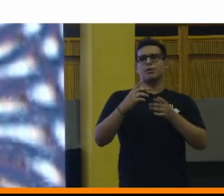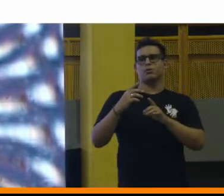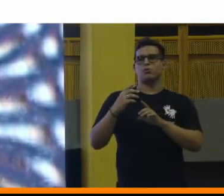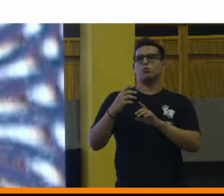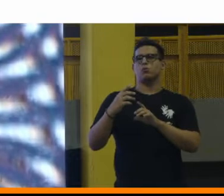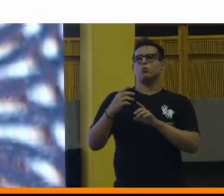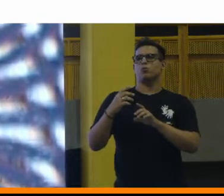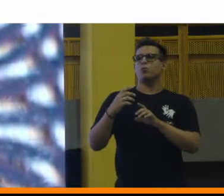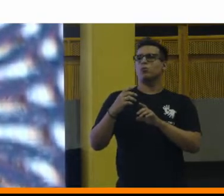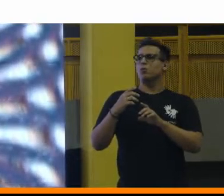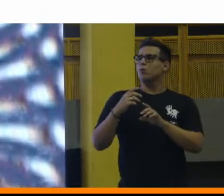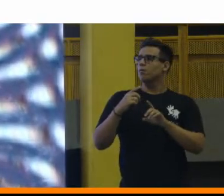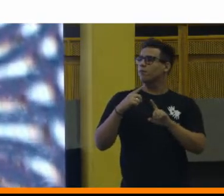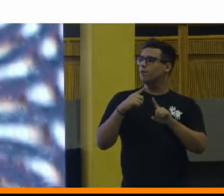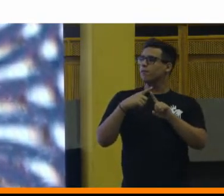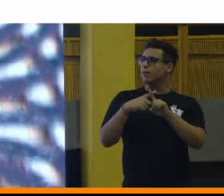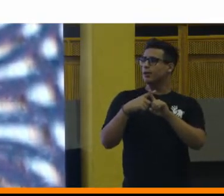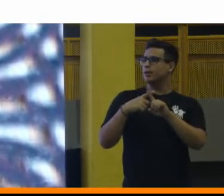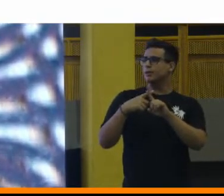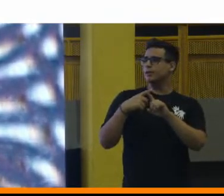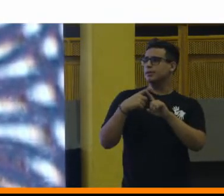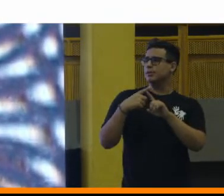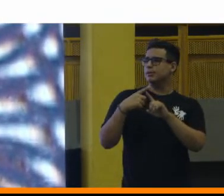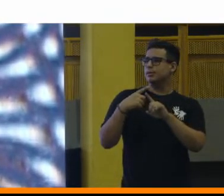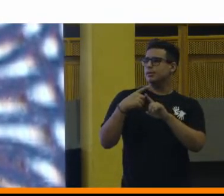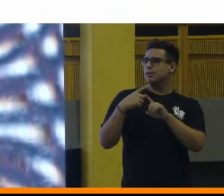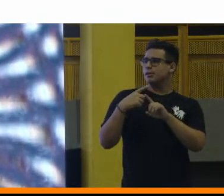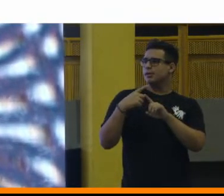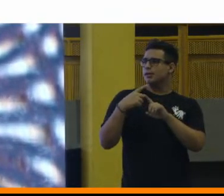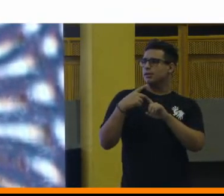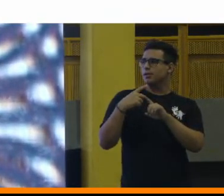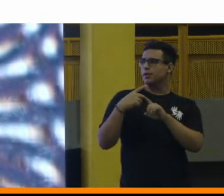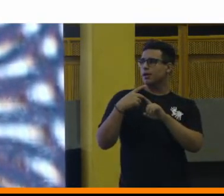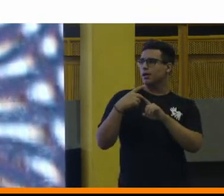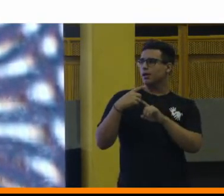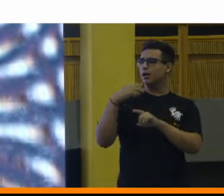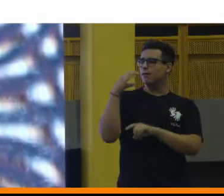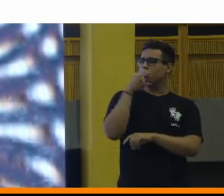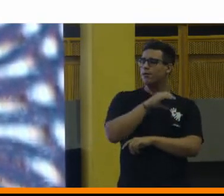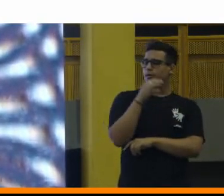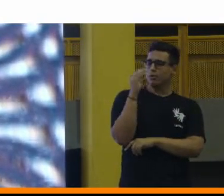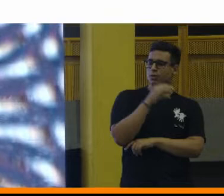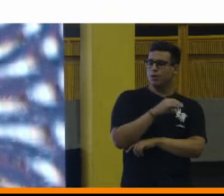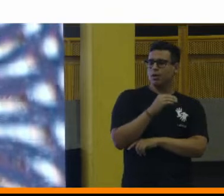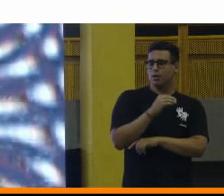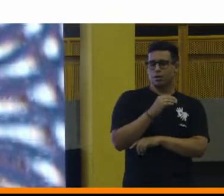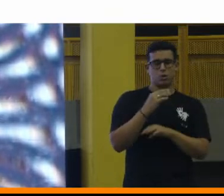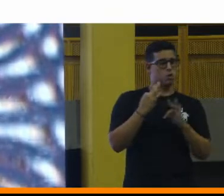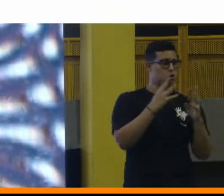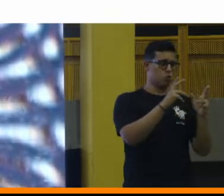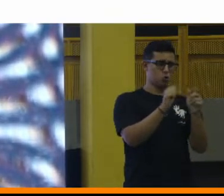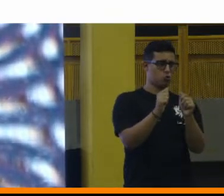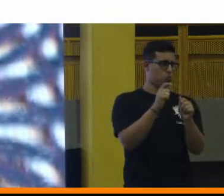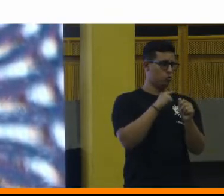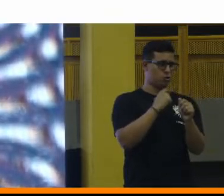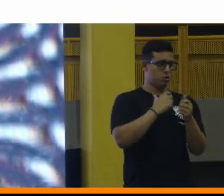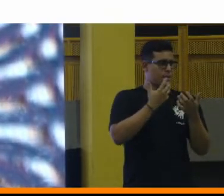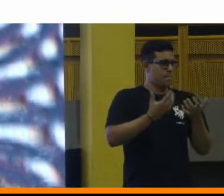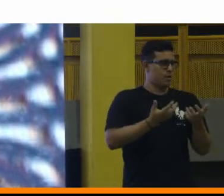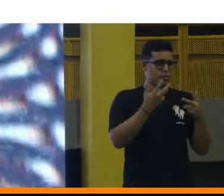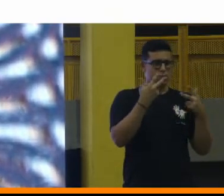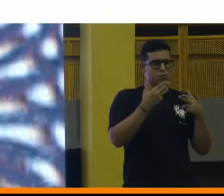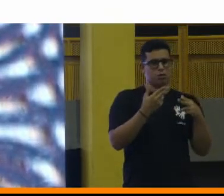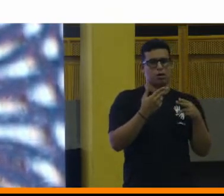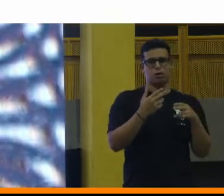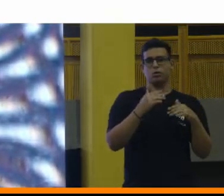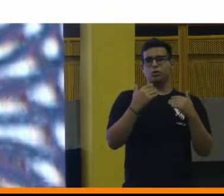os bonequinhos tinham a mesma massa. Então, se a massa era o mesmo para todo mundo,